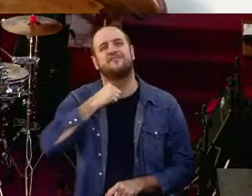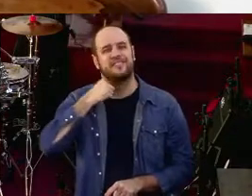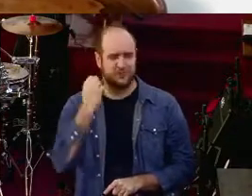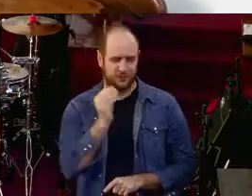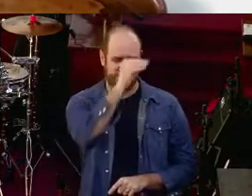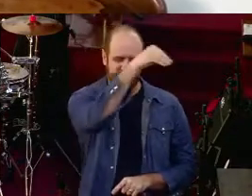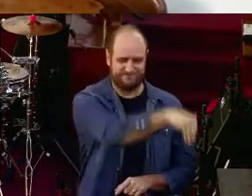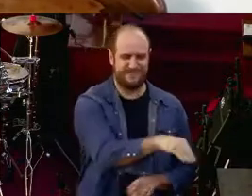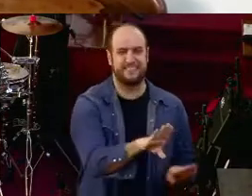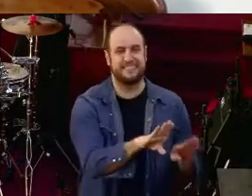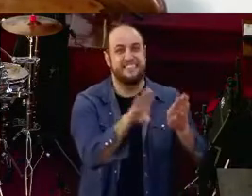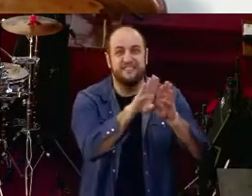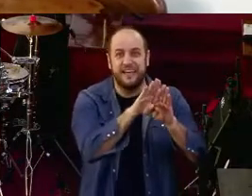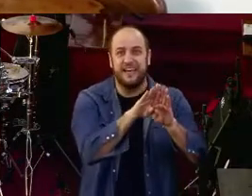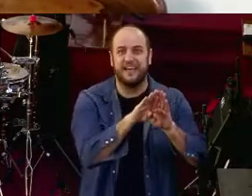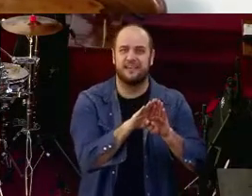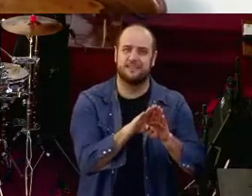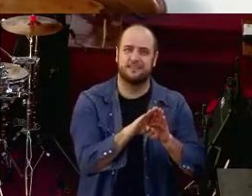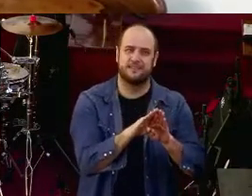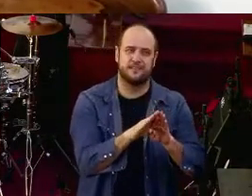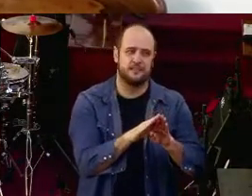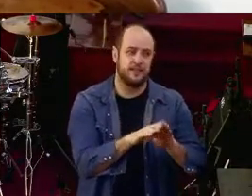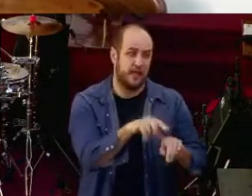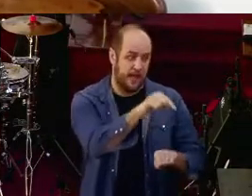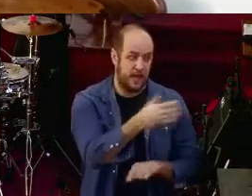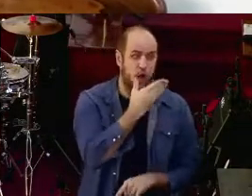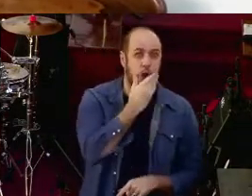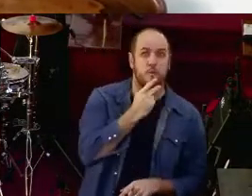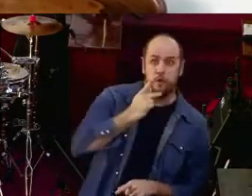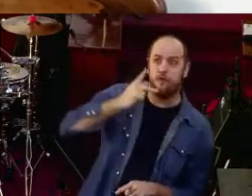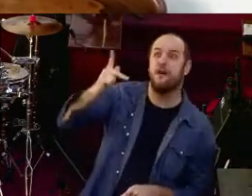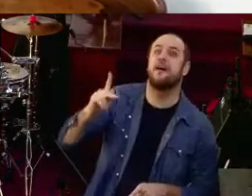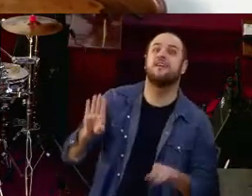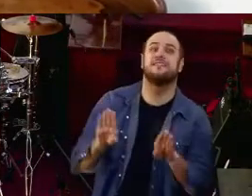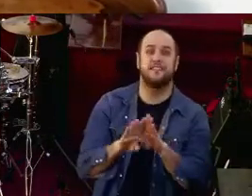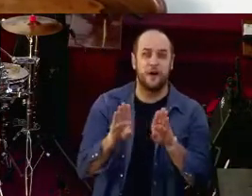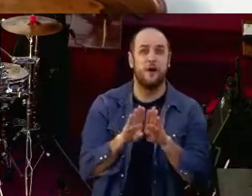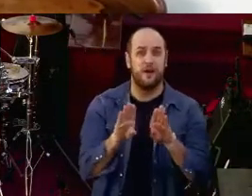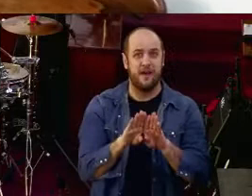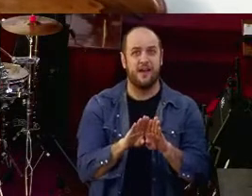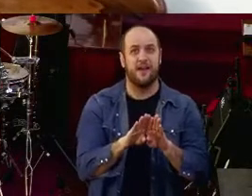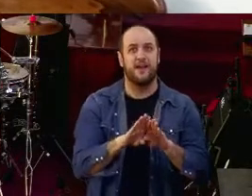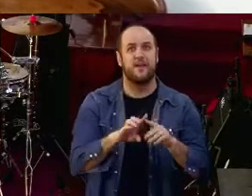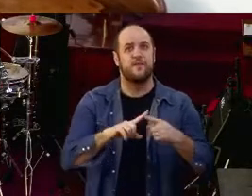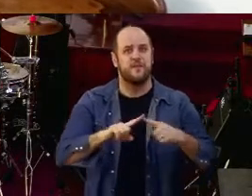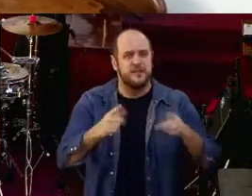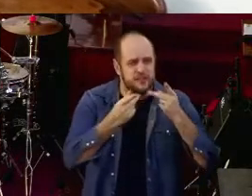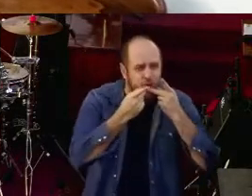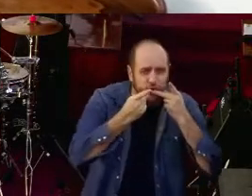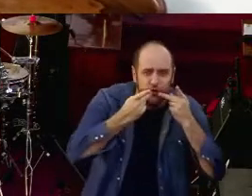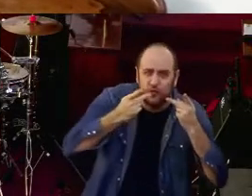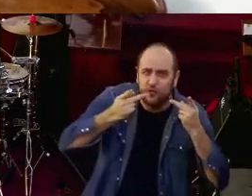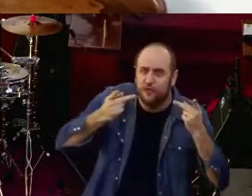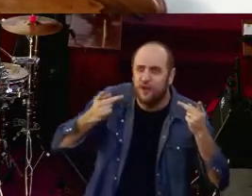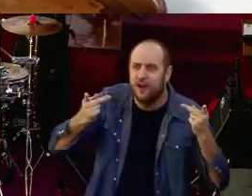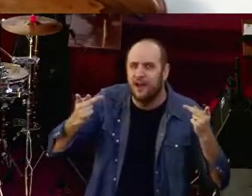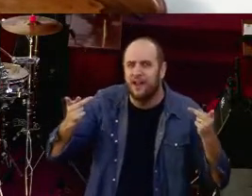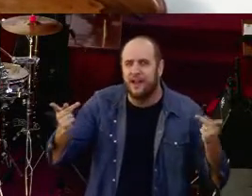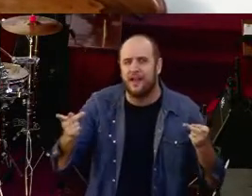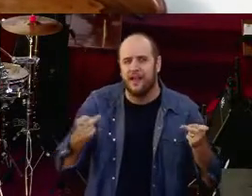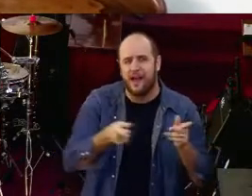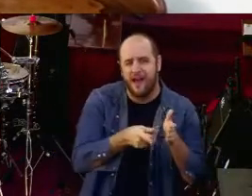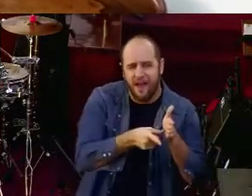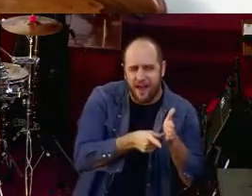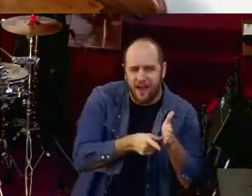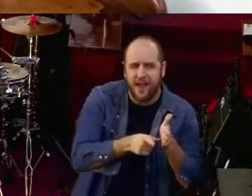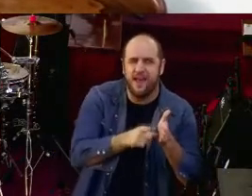É verdade que ele é o profeta, mas ele é o profeta que dirá um instante antes